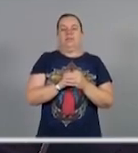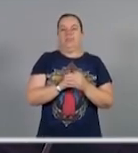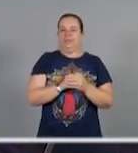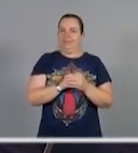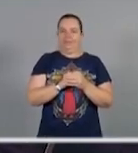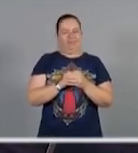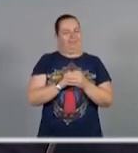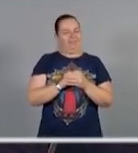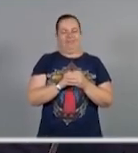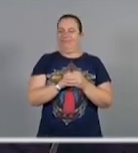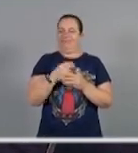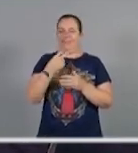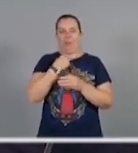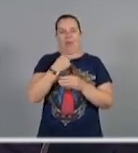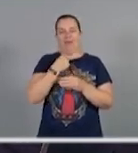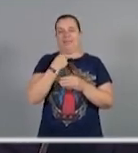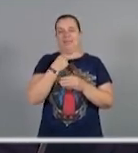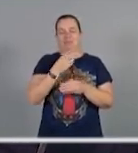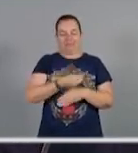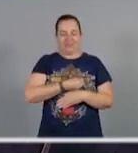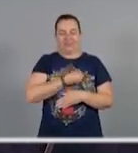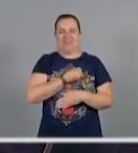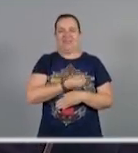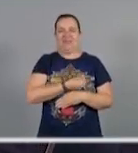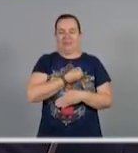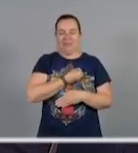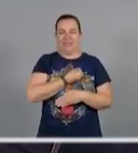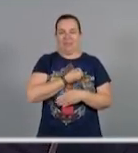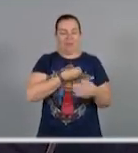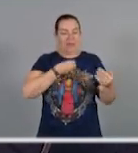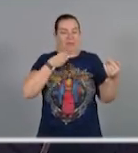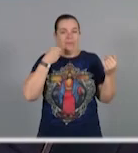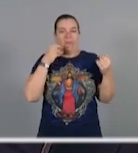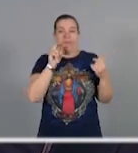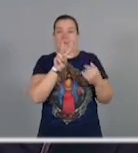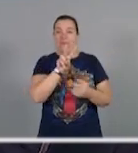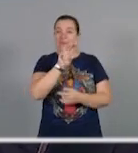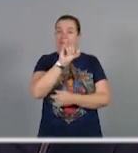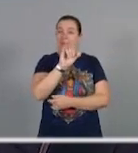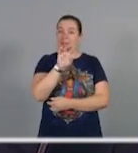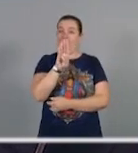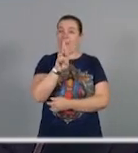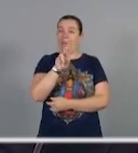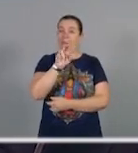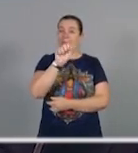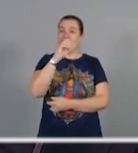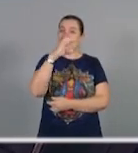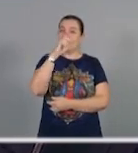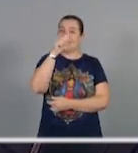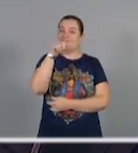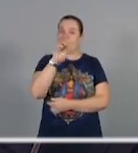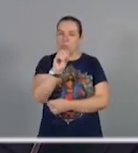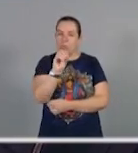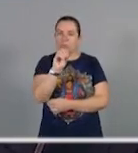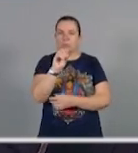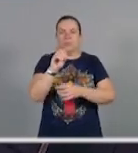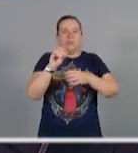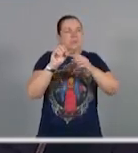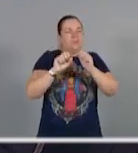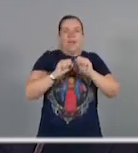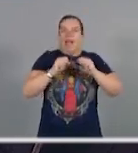meu filho. A vibração da vida vem com toques de altos e